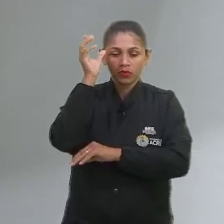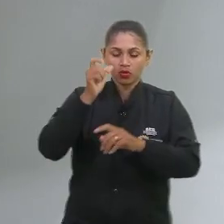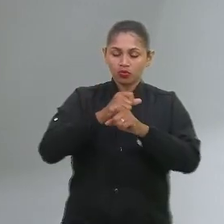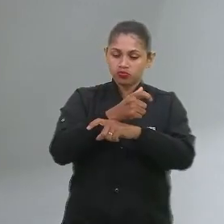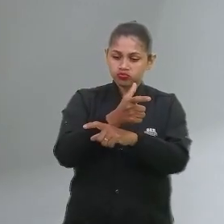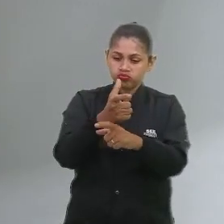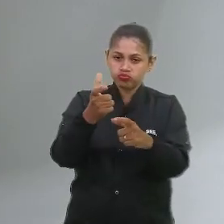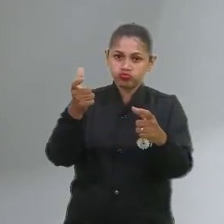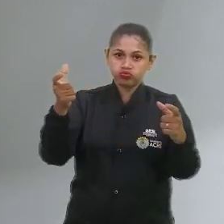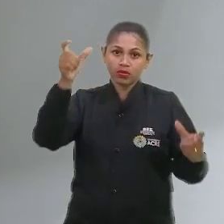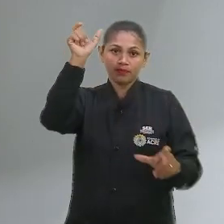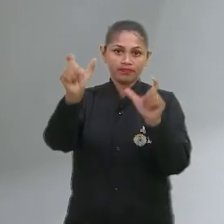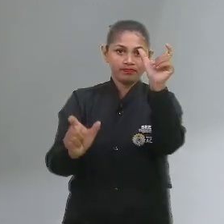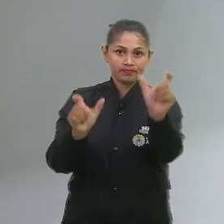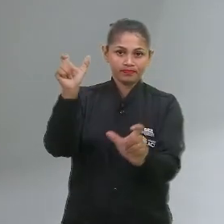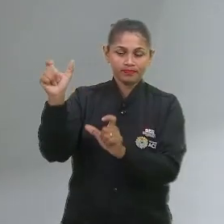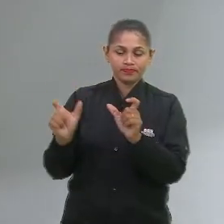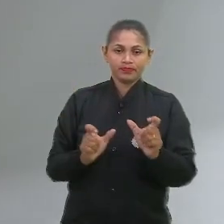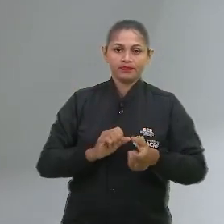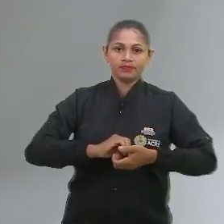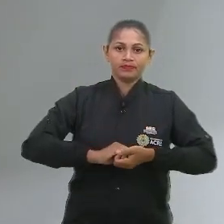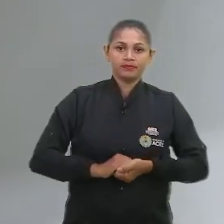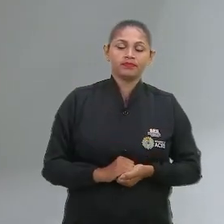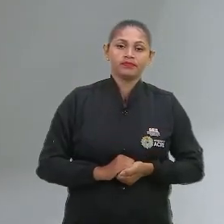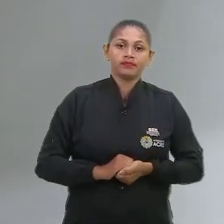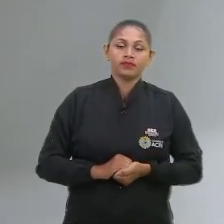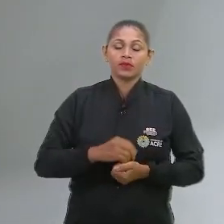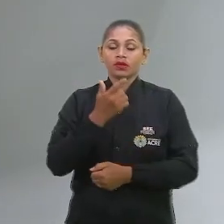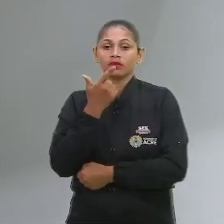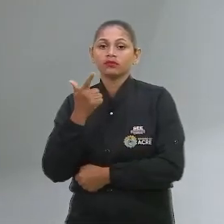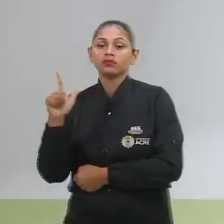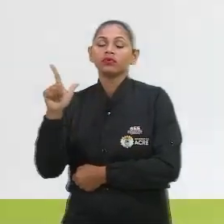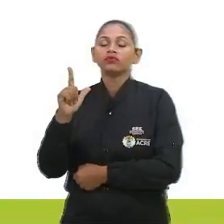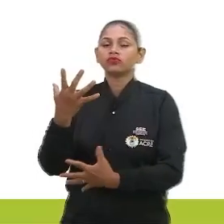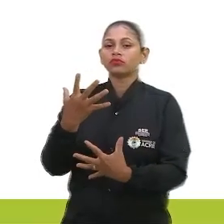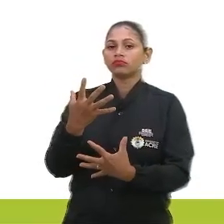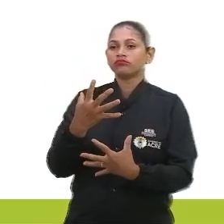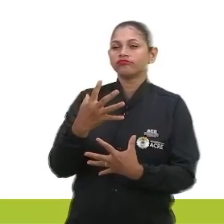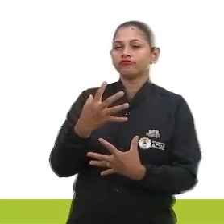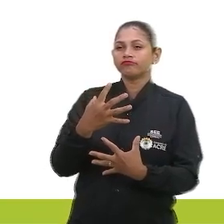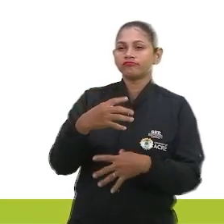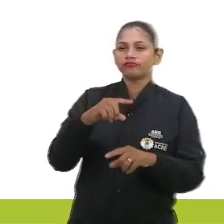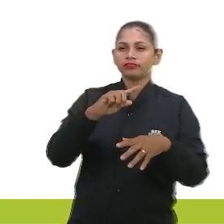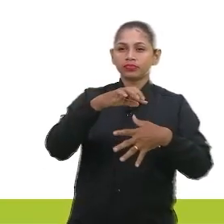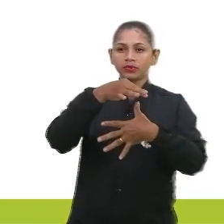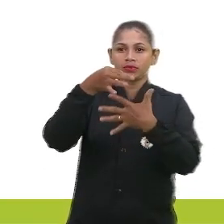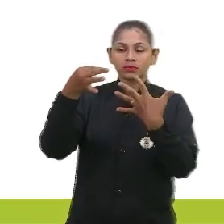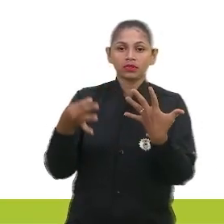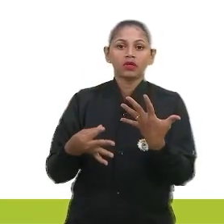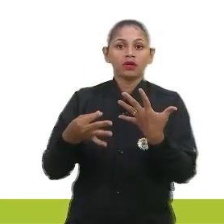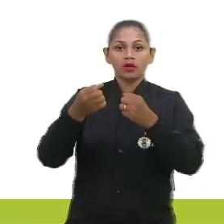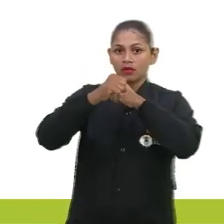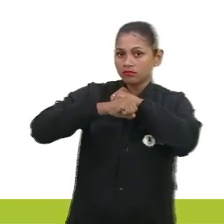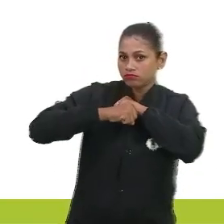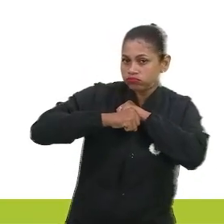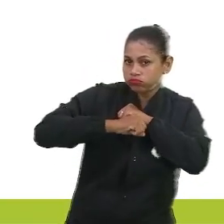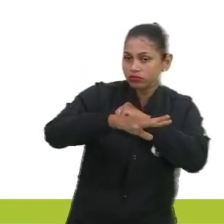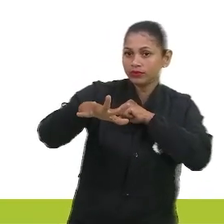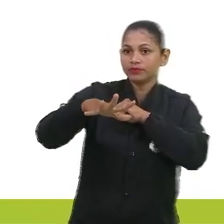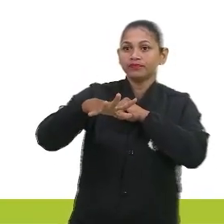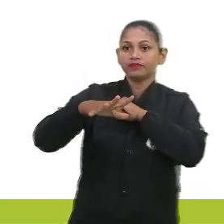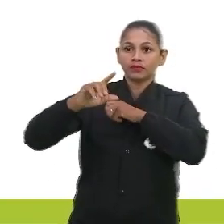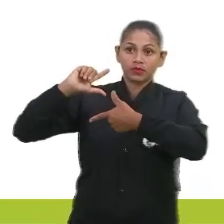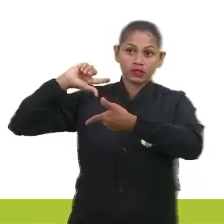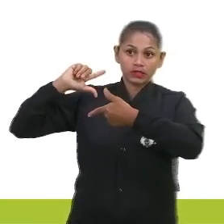de pessoas. Vamos acompanhar agora outras formas de mídia. Nós temos aí as mídias